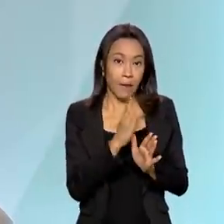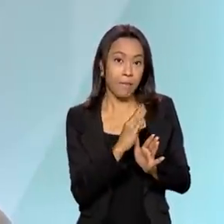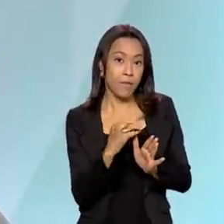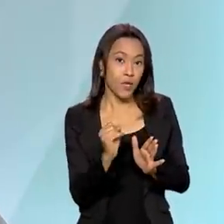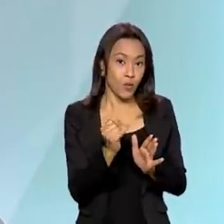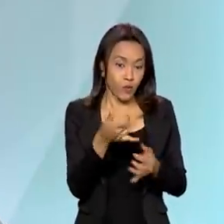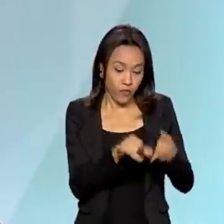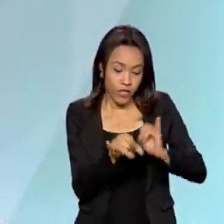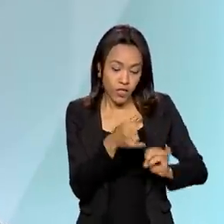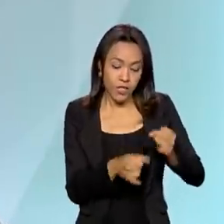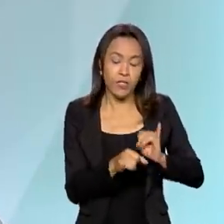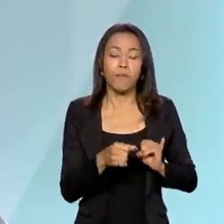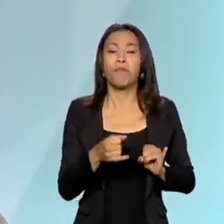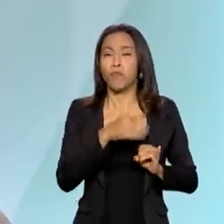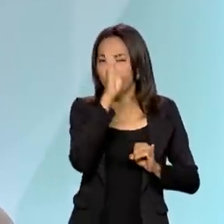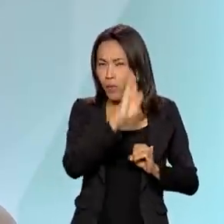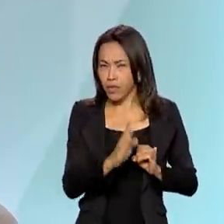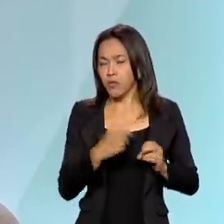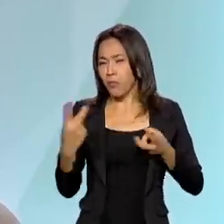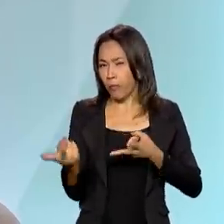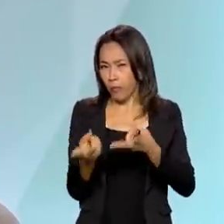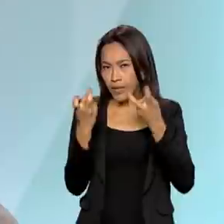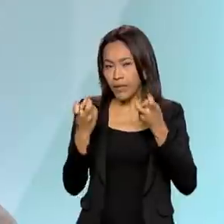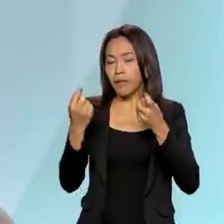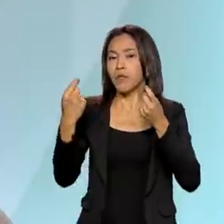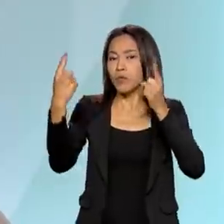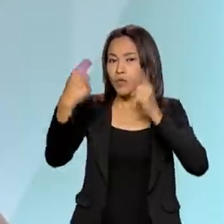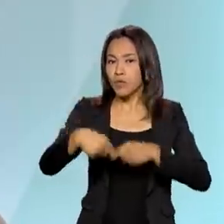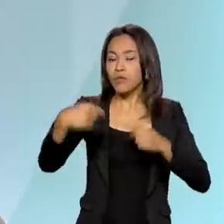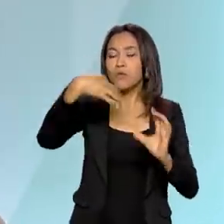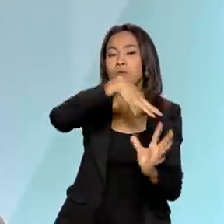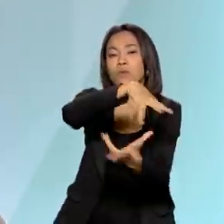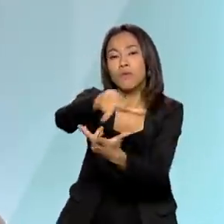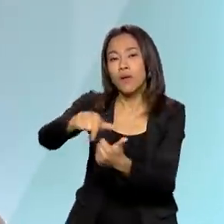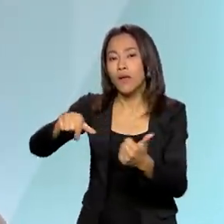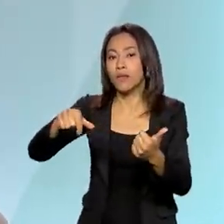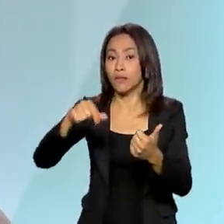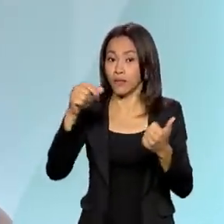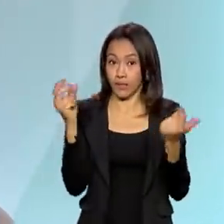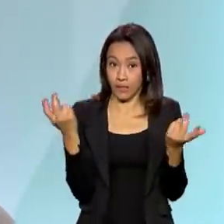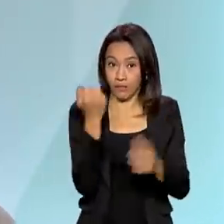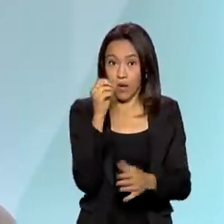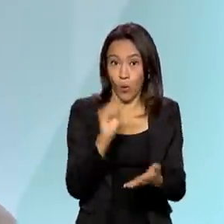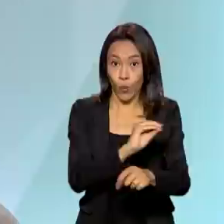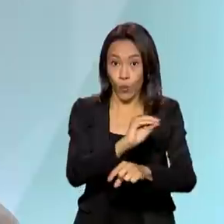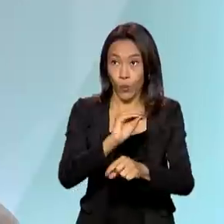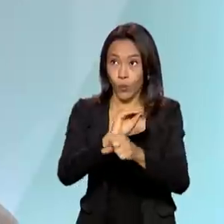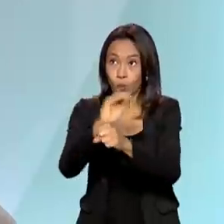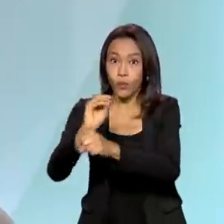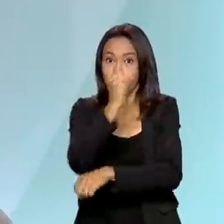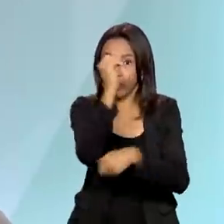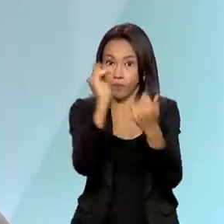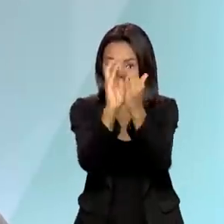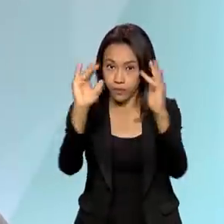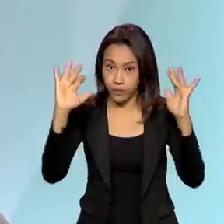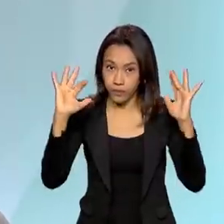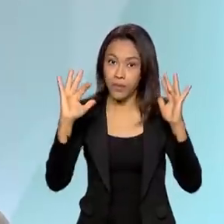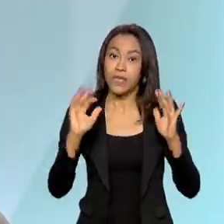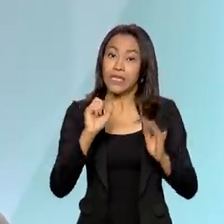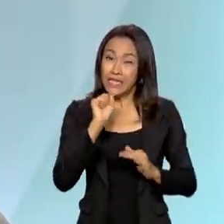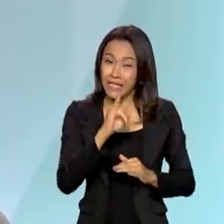o Brasil enxerga que os desafios globais de meio ambiente, muitas vezes aqui internamente, se bem